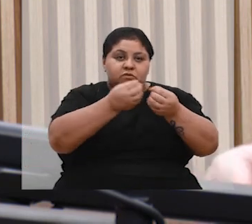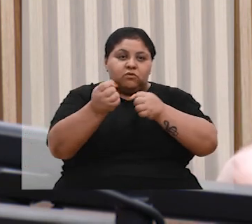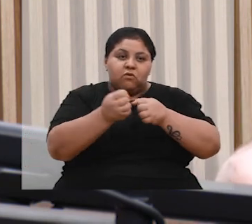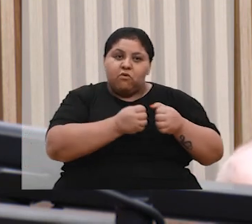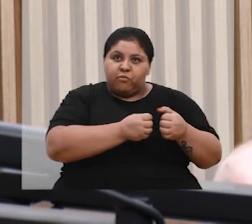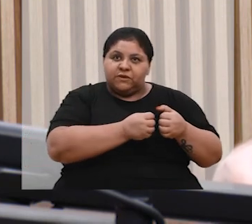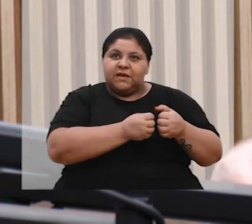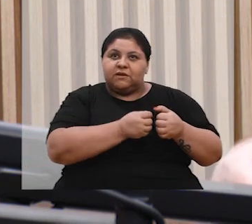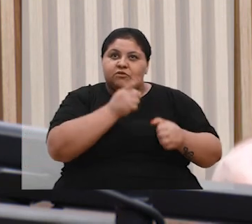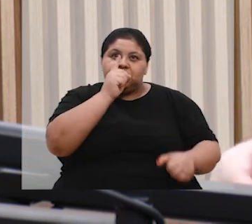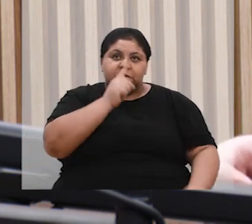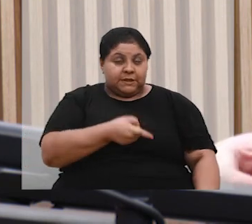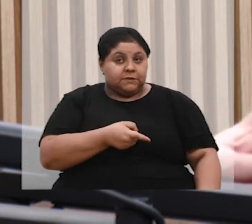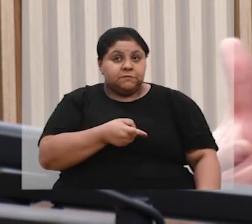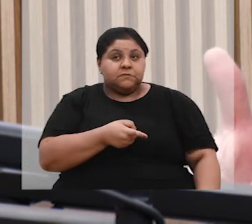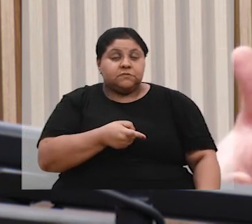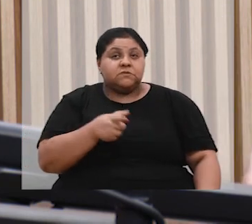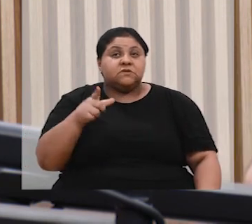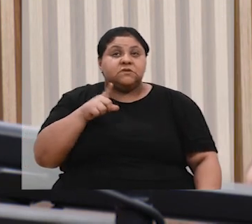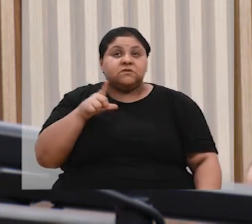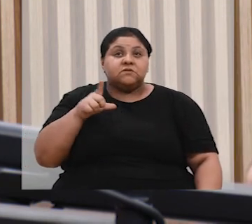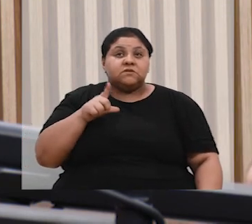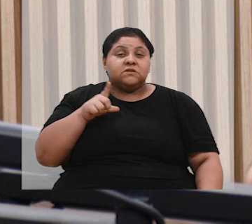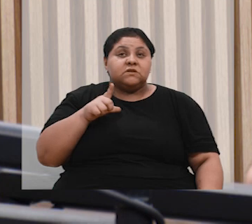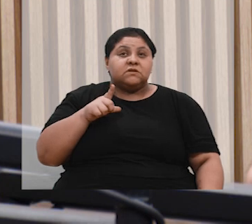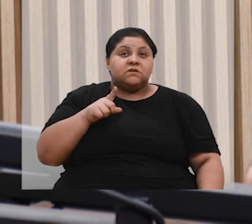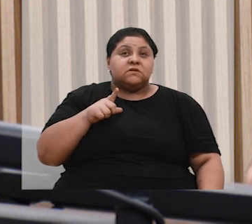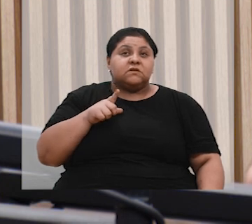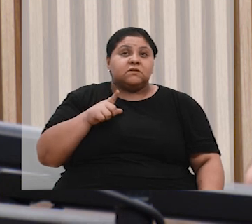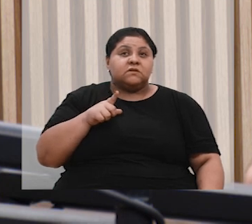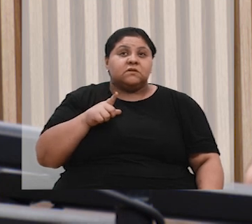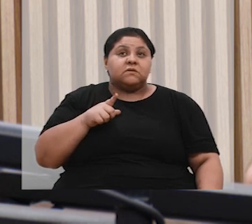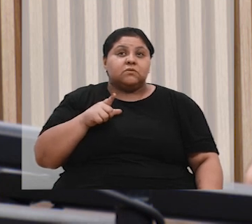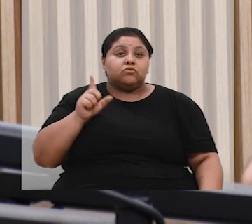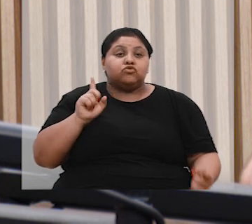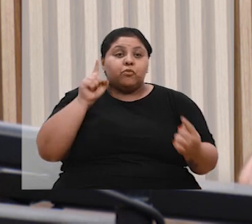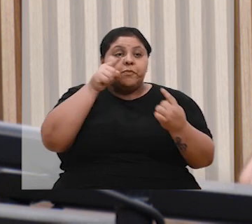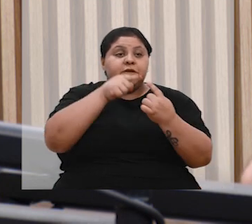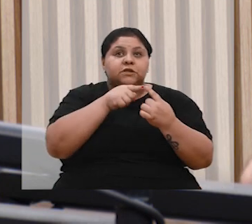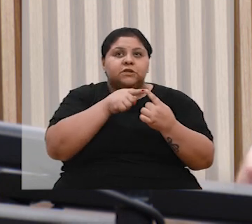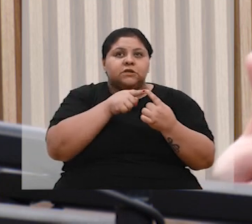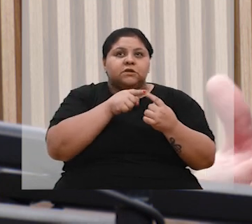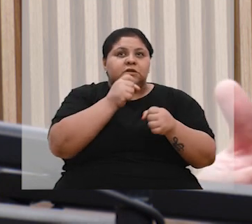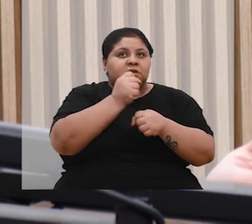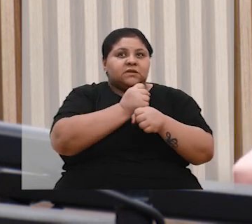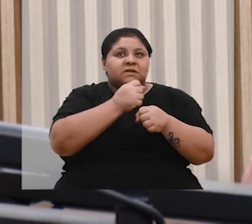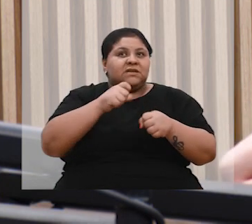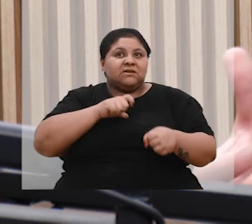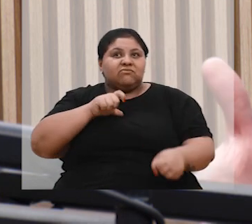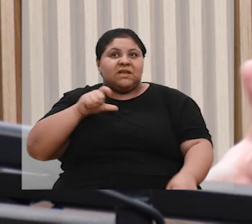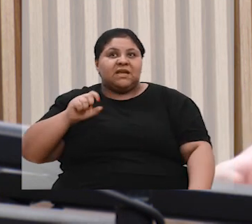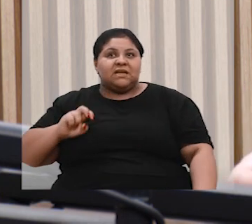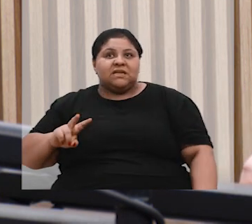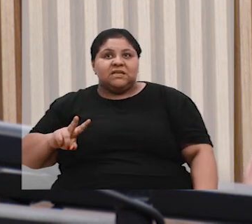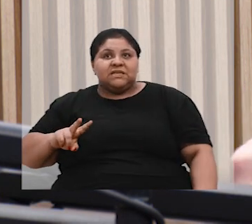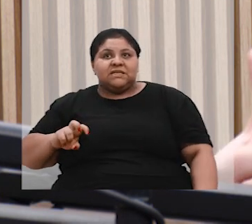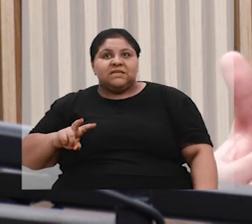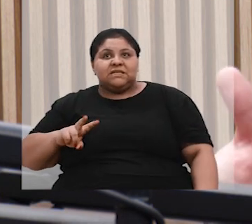os poderes dos mandatos. E também é um dos espíritos dessa obra, que não há